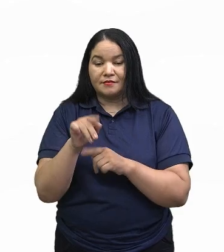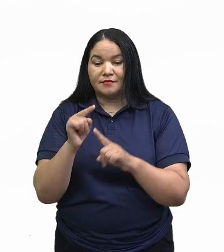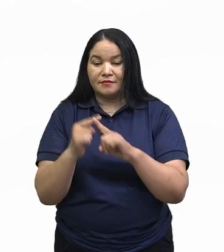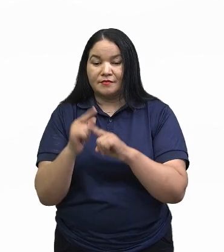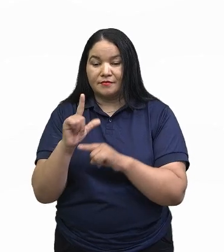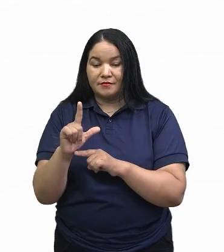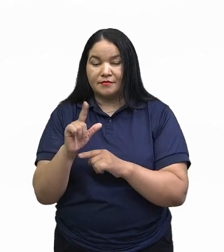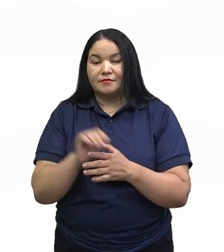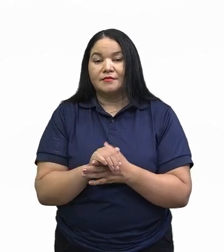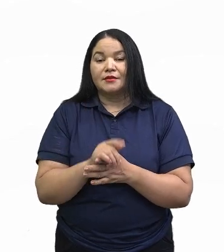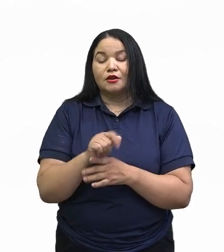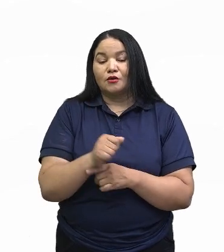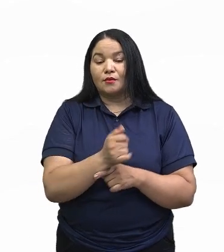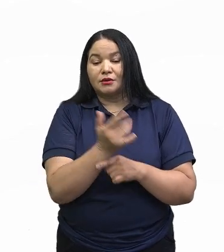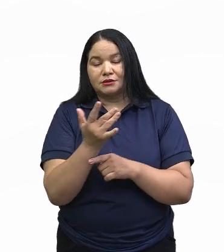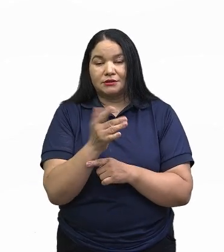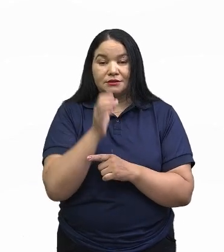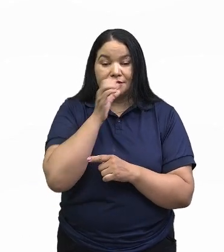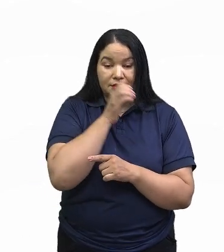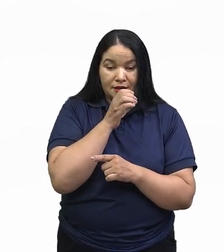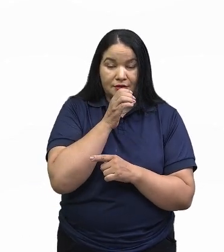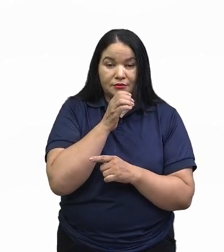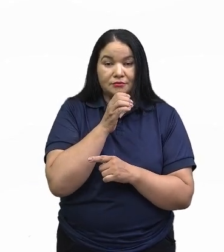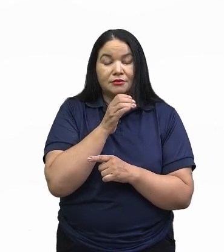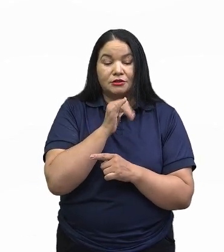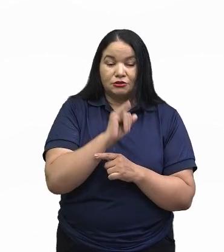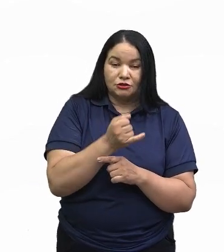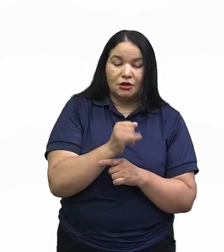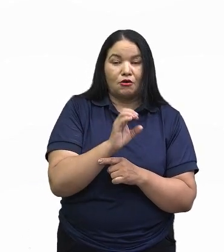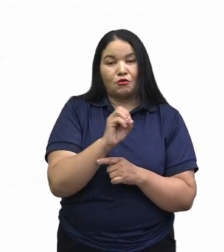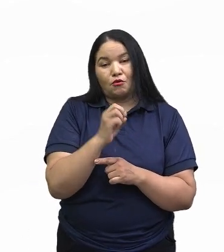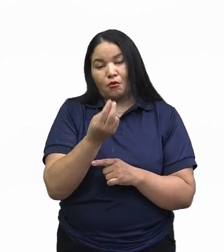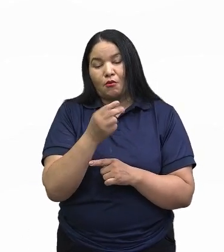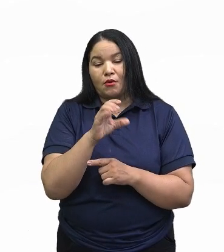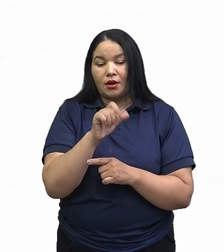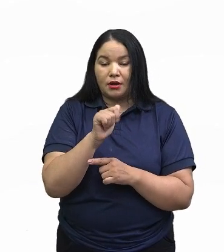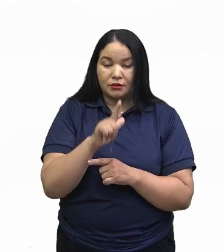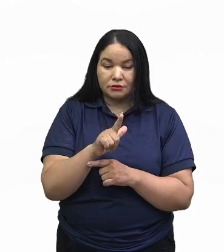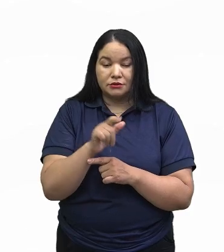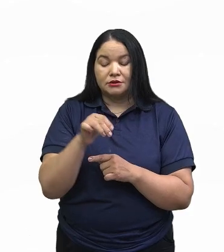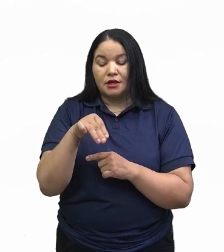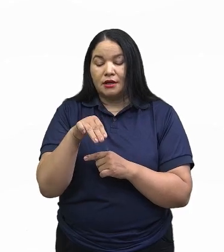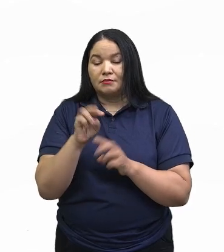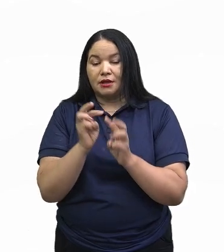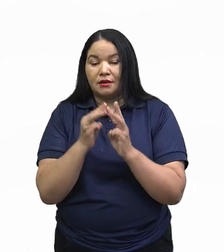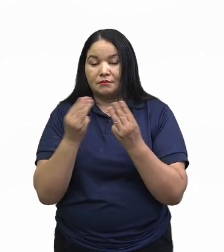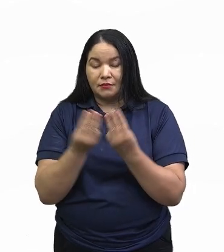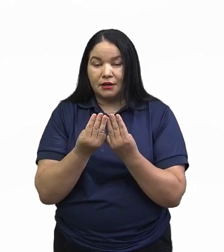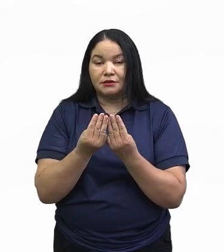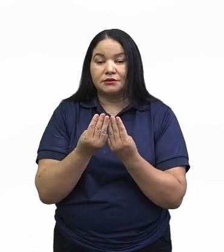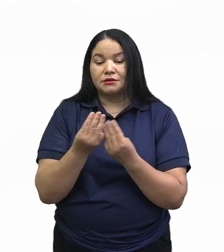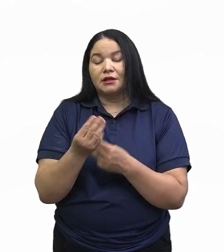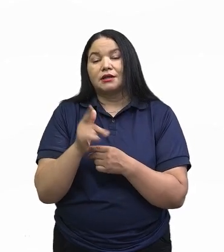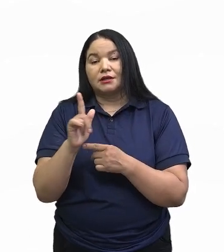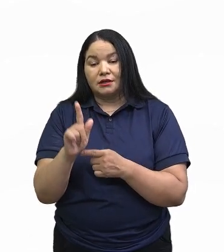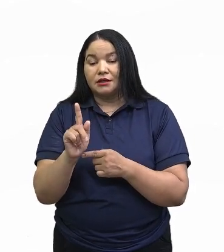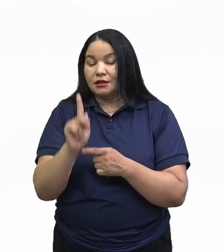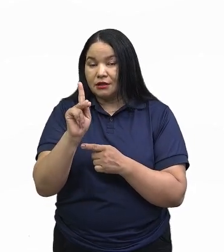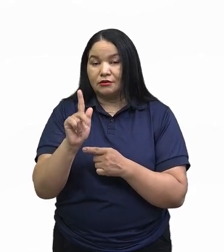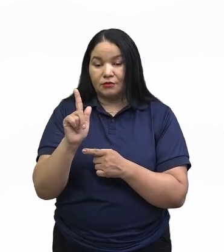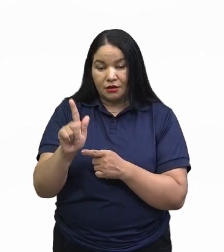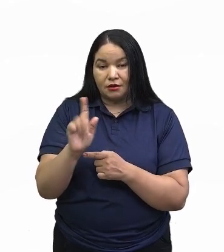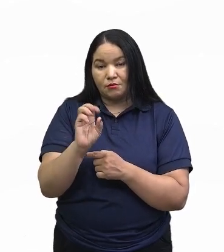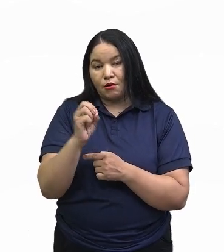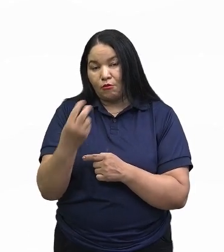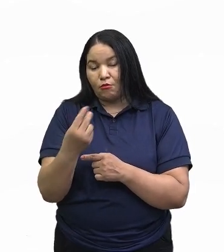o Q é a quantidade de calor, medida em joule ou caloria, o M é a massa, medida em quilograma ou